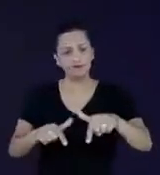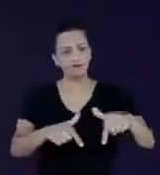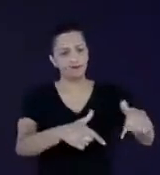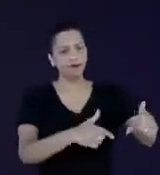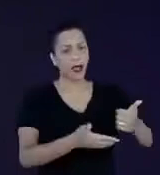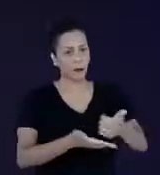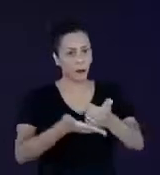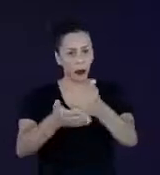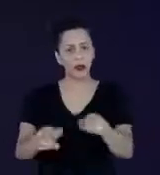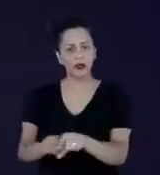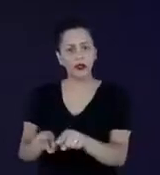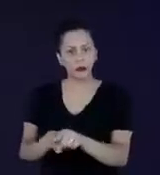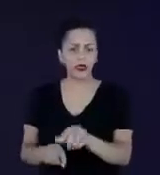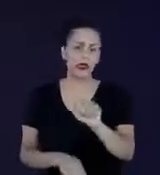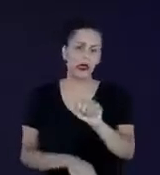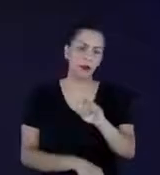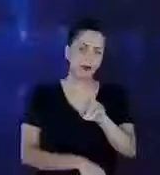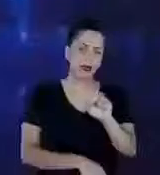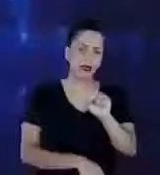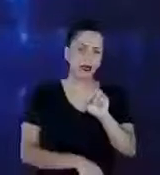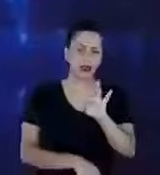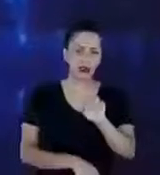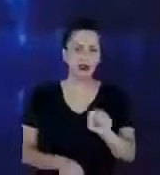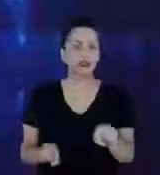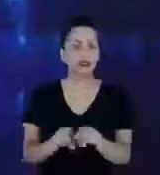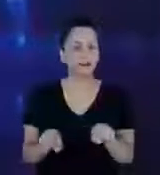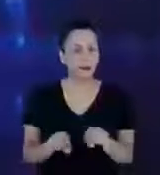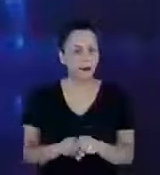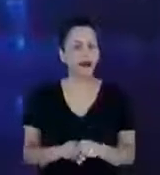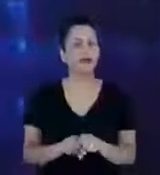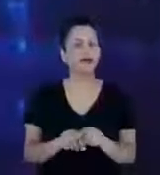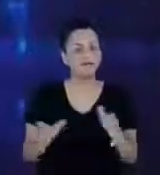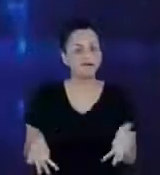também participando para que a gente possa fazer dessa nova etapa